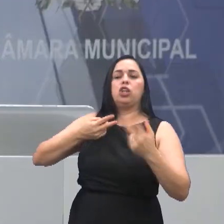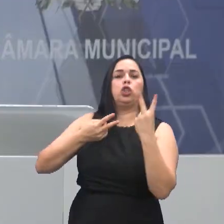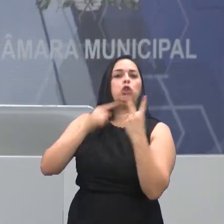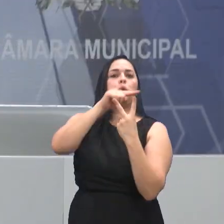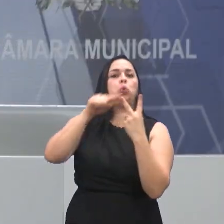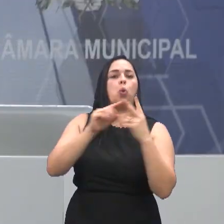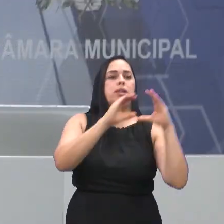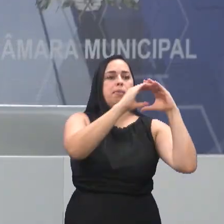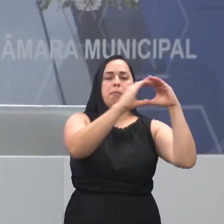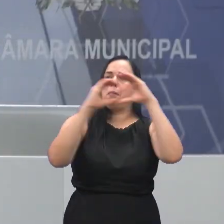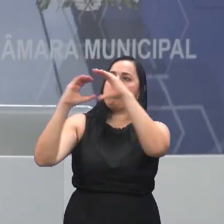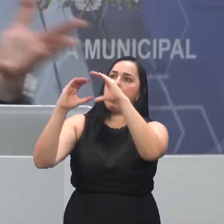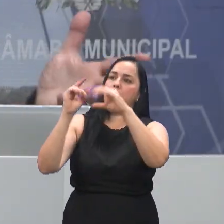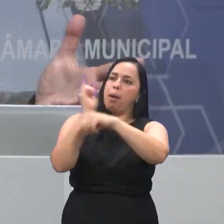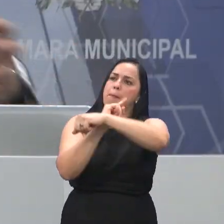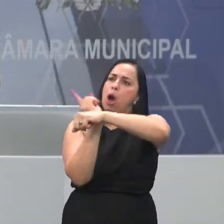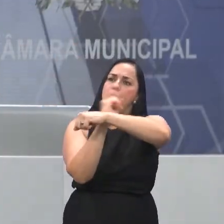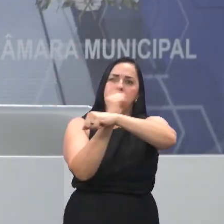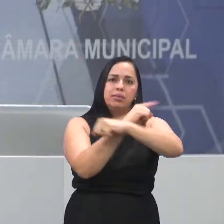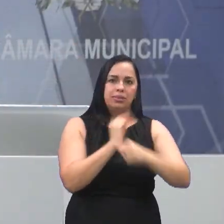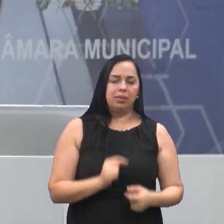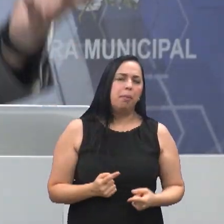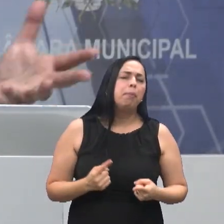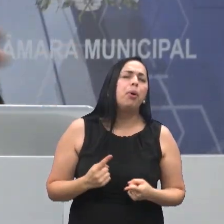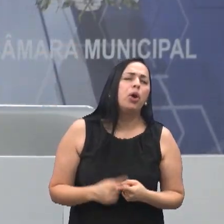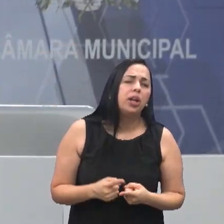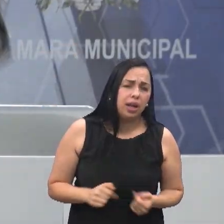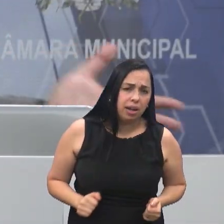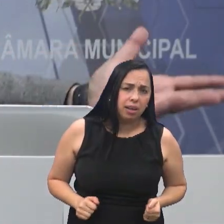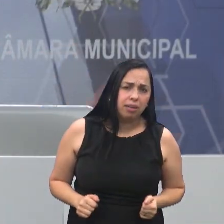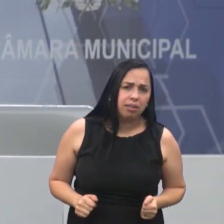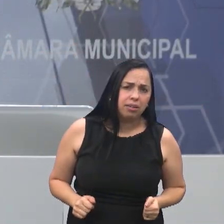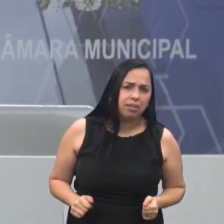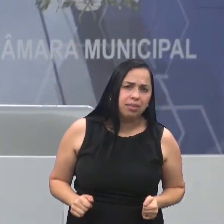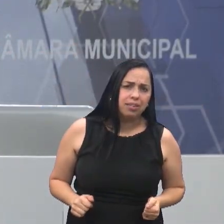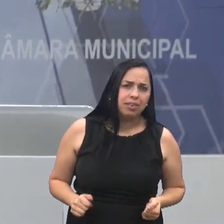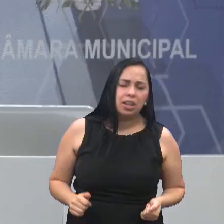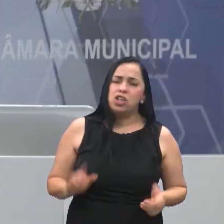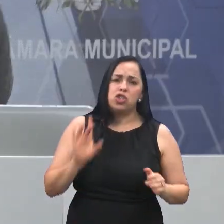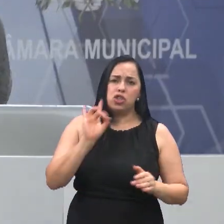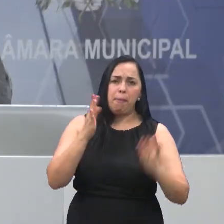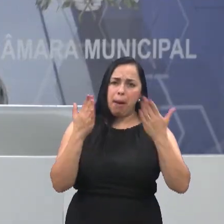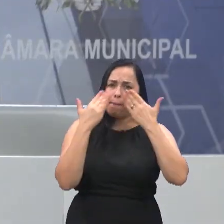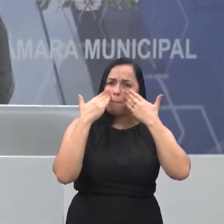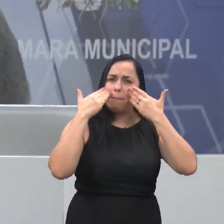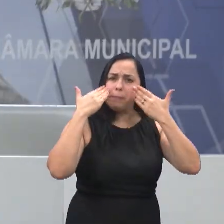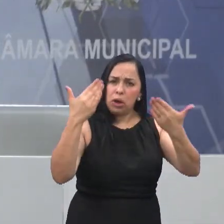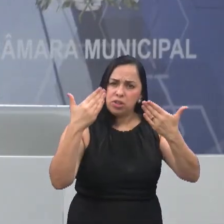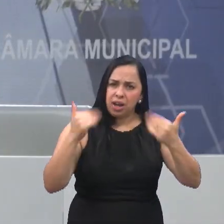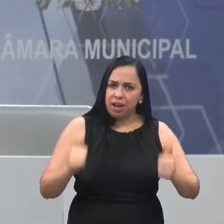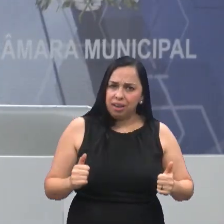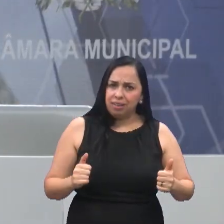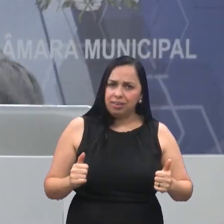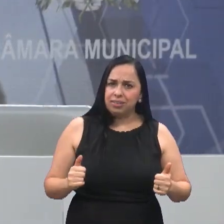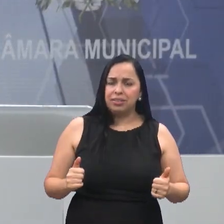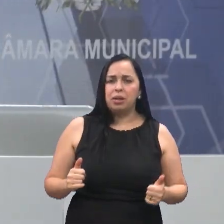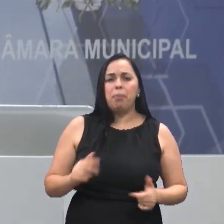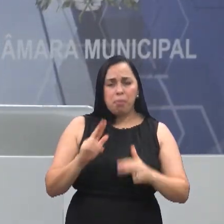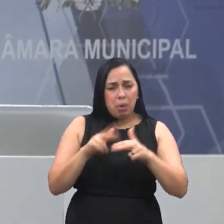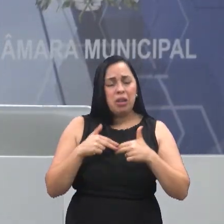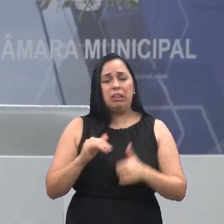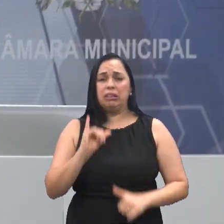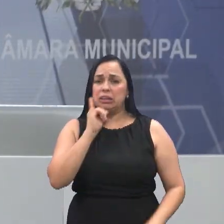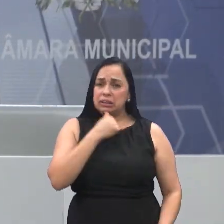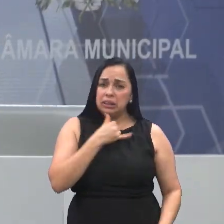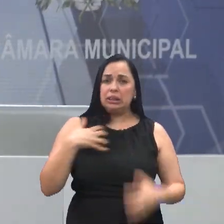meia verdade. Para quê? Favor político, ou pretensão política, ou palanque político. E é disso, vereador, é isso que me angustia. Não apenas em